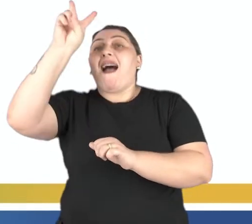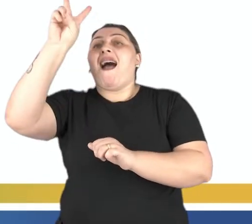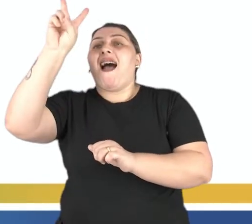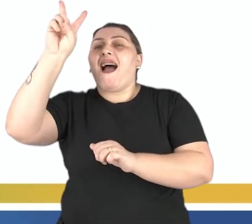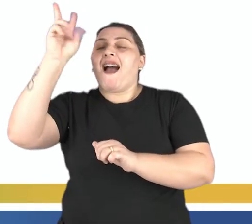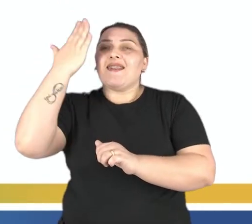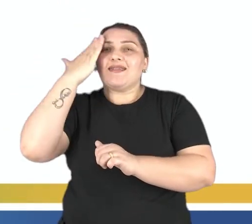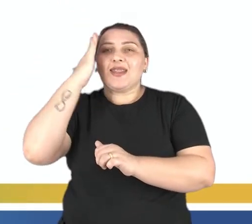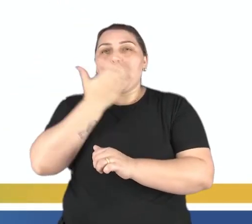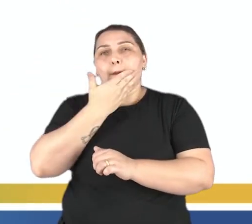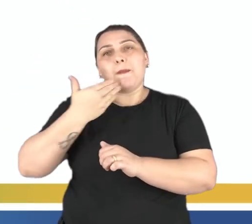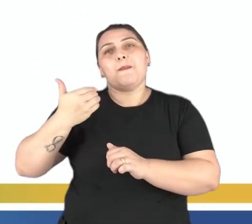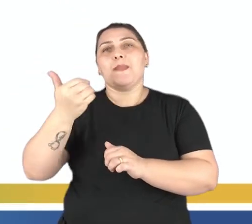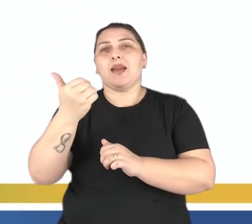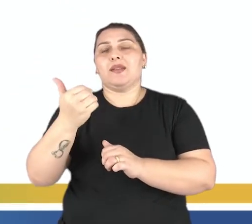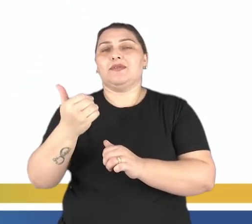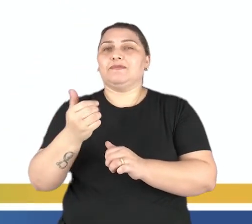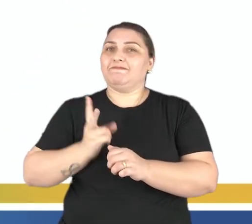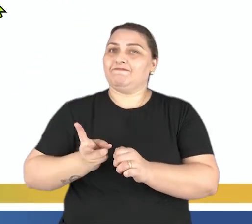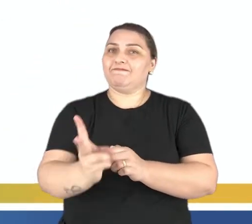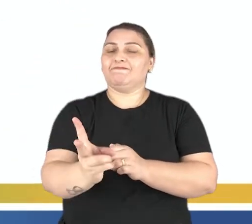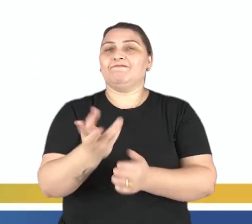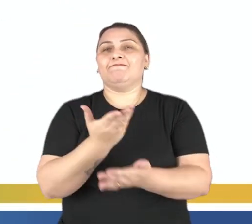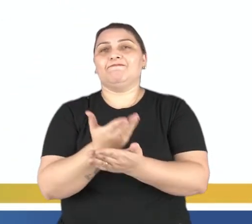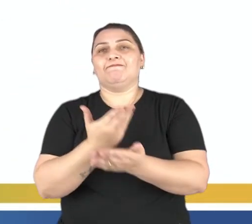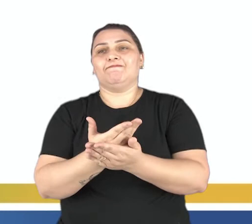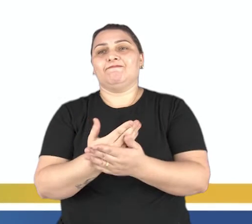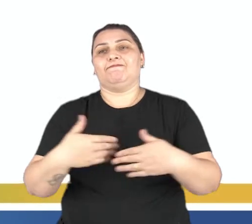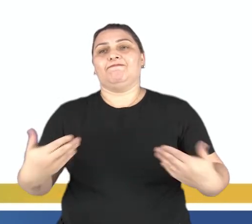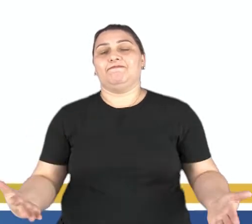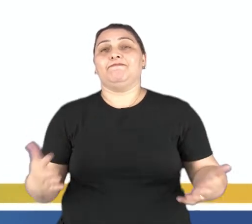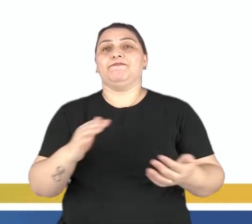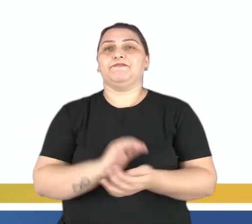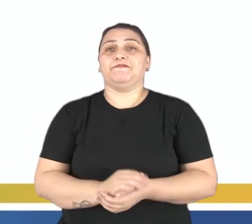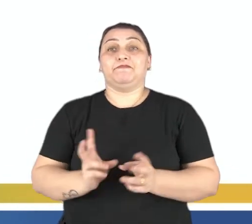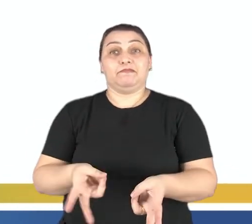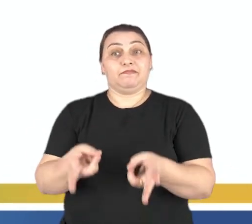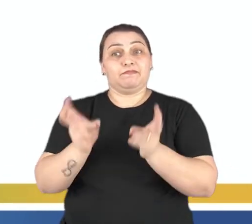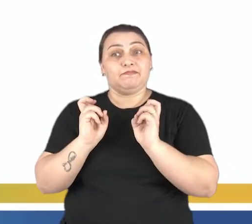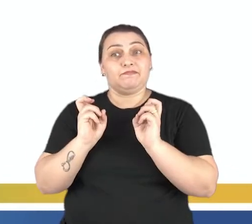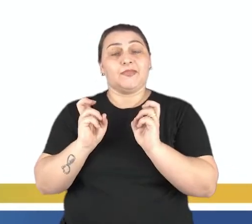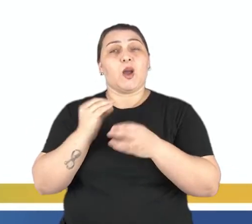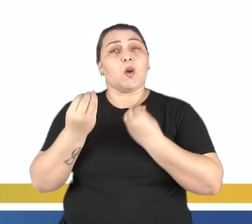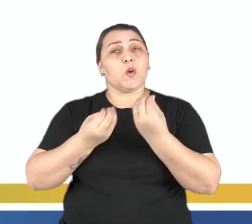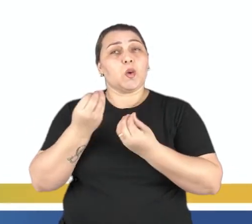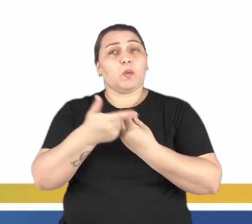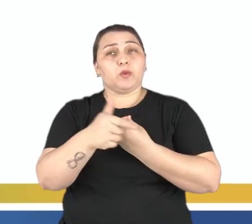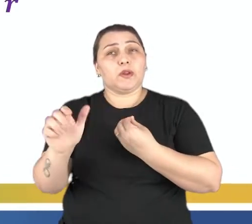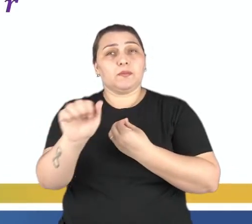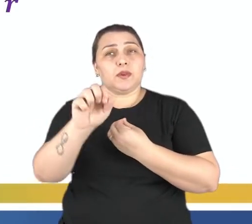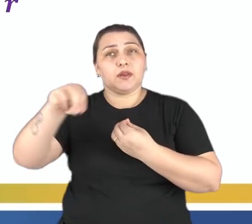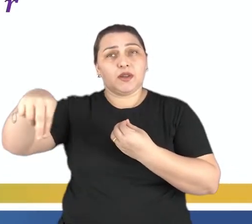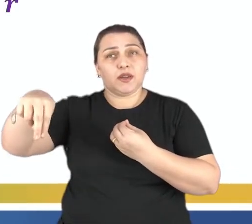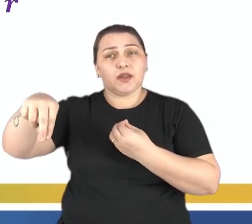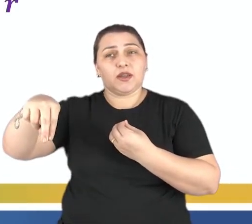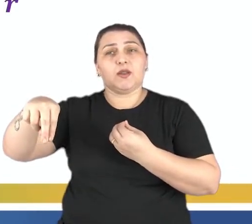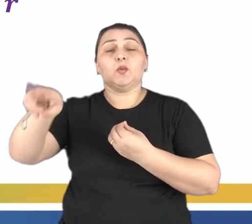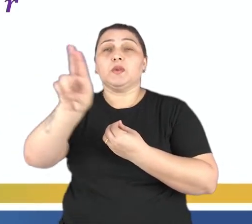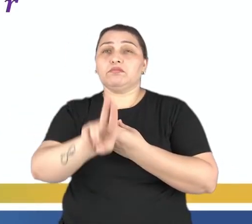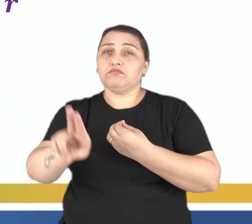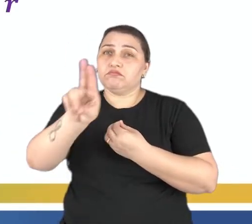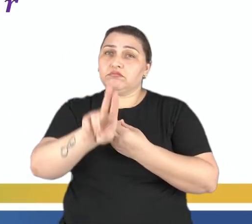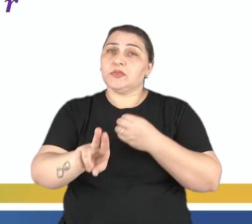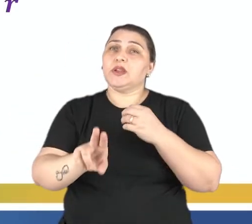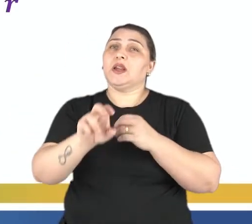e compreender melhor a continuação dessa resolução. No caso, como não temos o AN, vamos